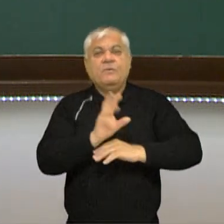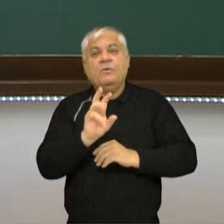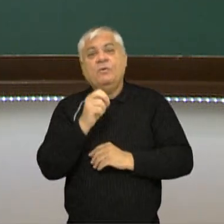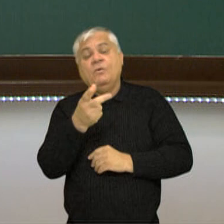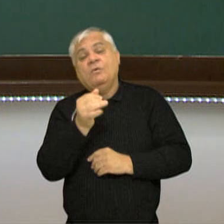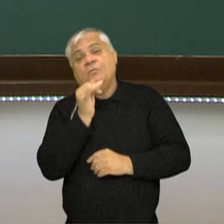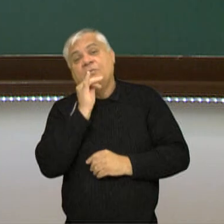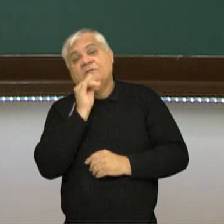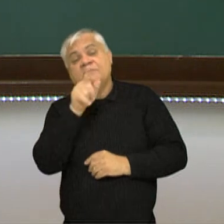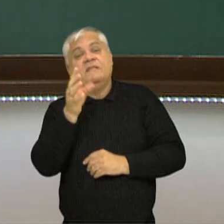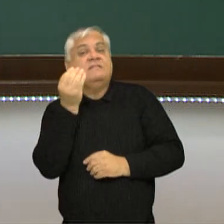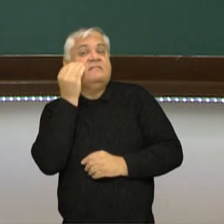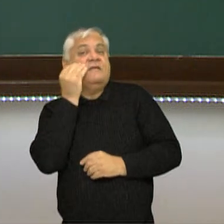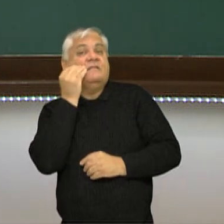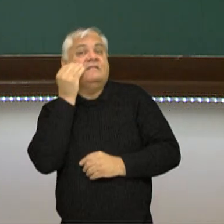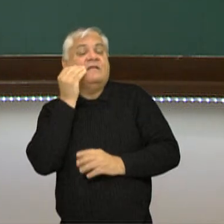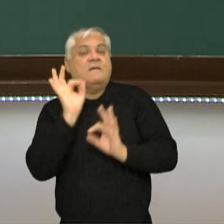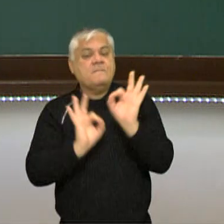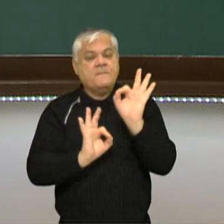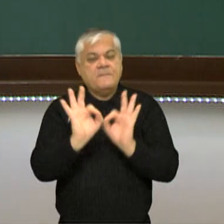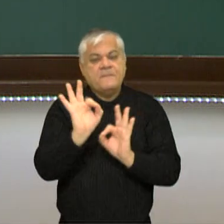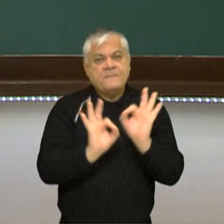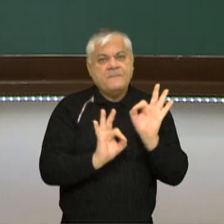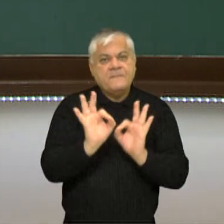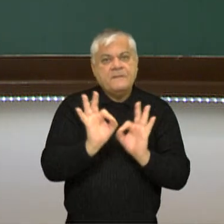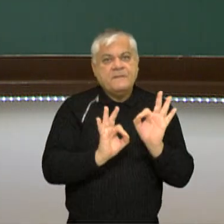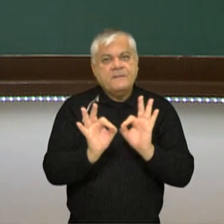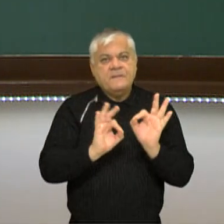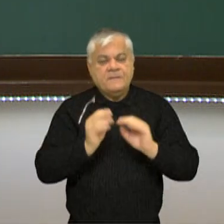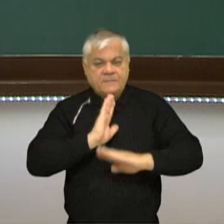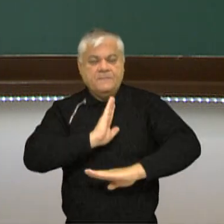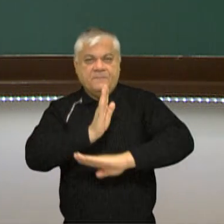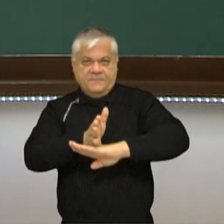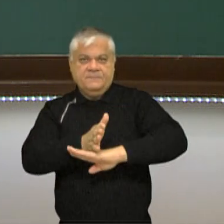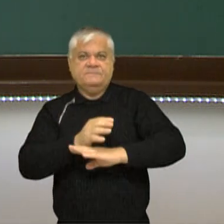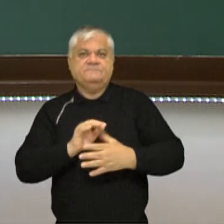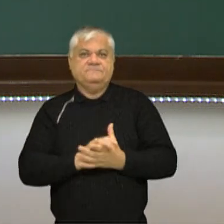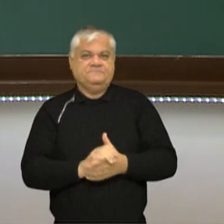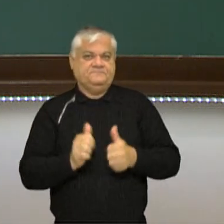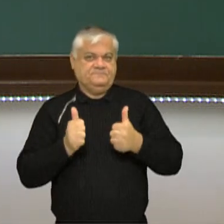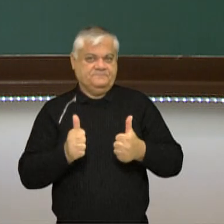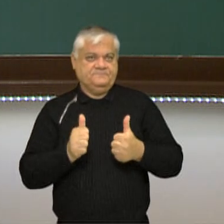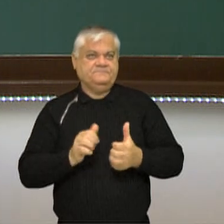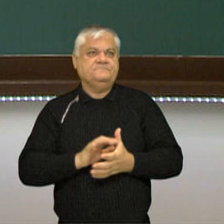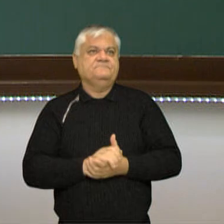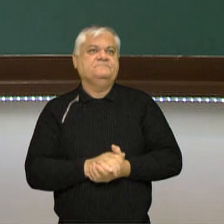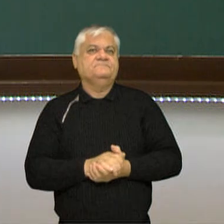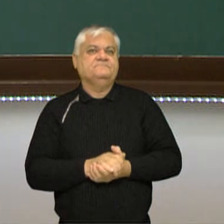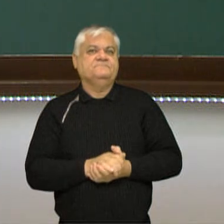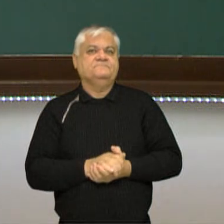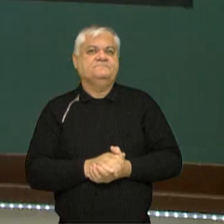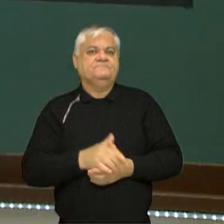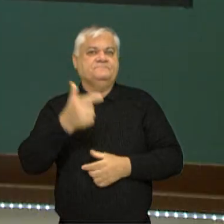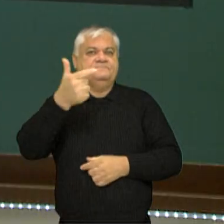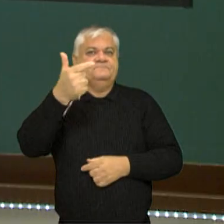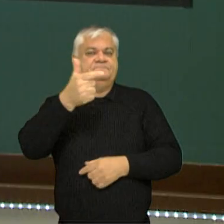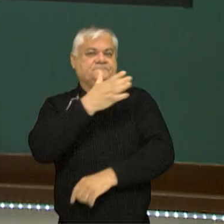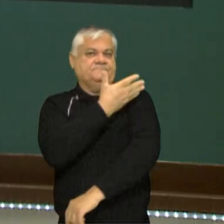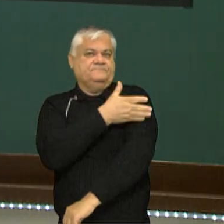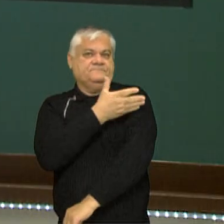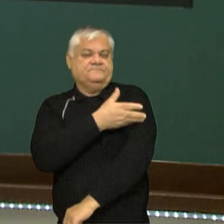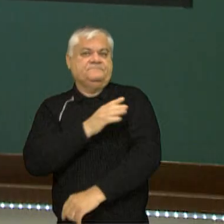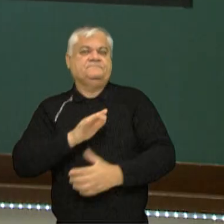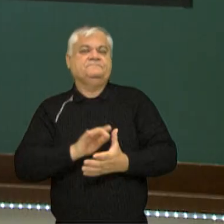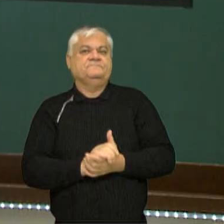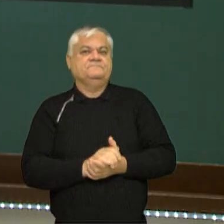você tentar construir essa posição de checkmate no tabuleiro, tá bom? Segundo exercício nosso,